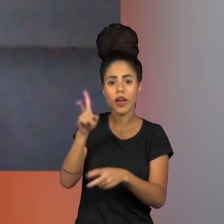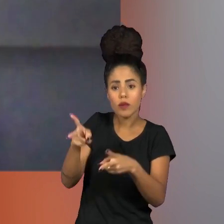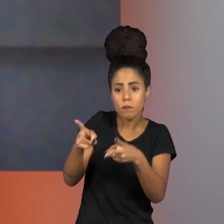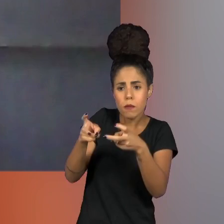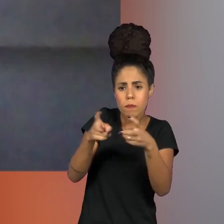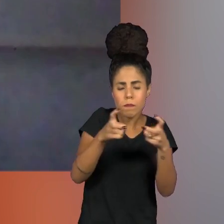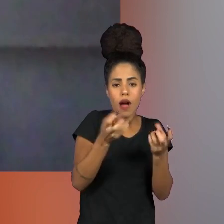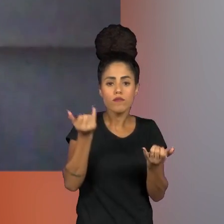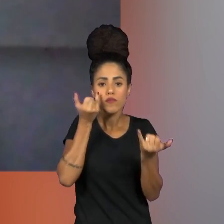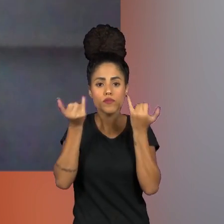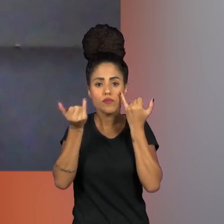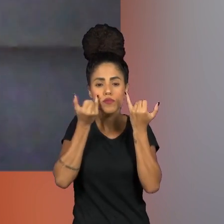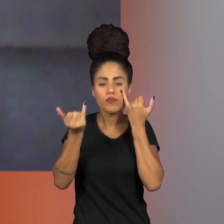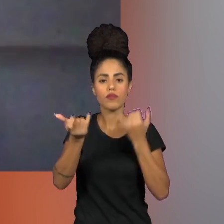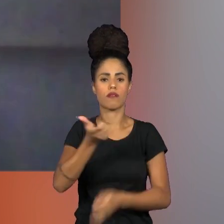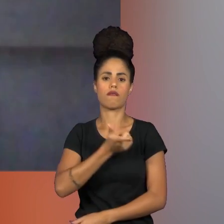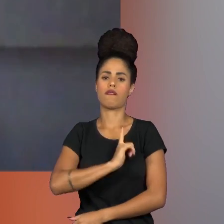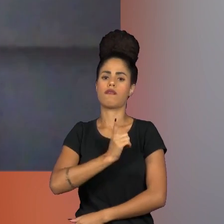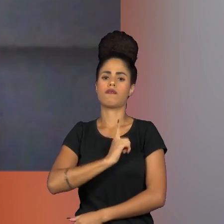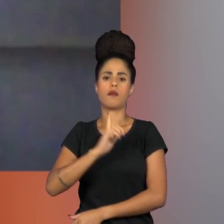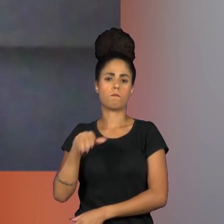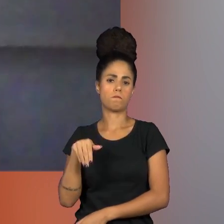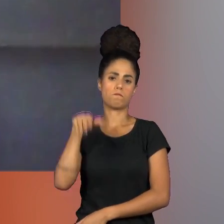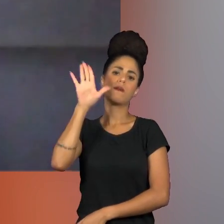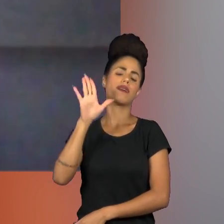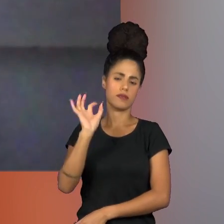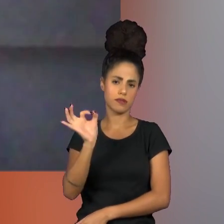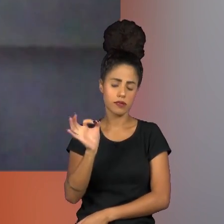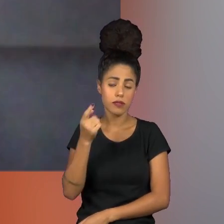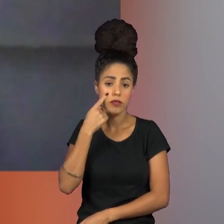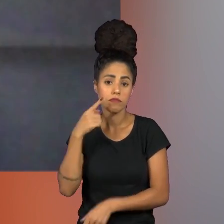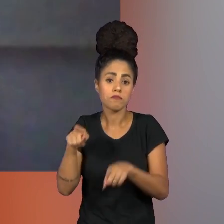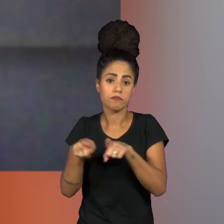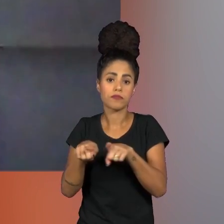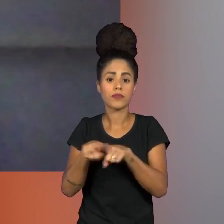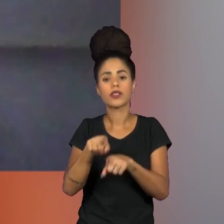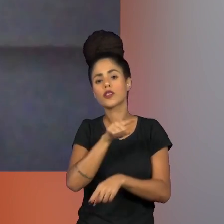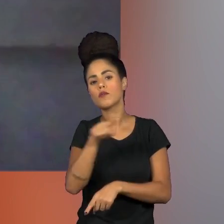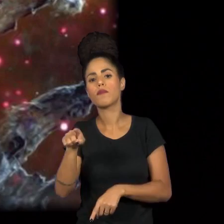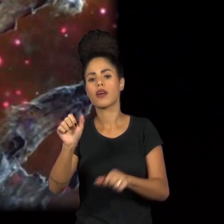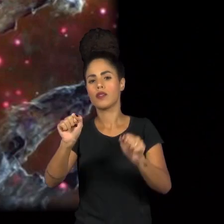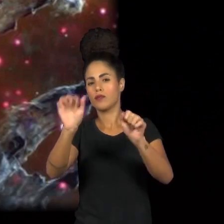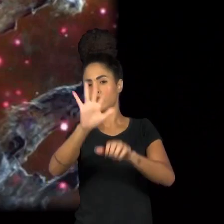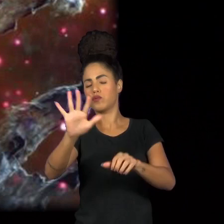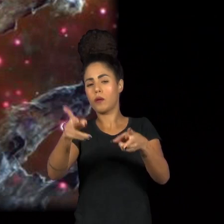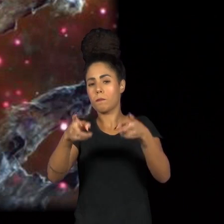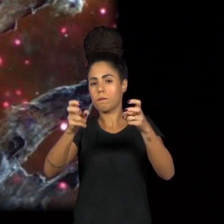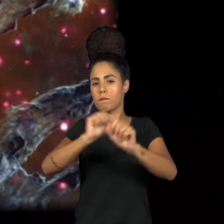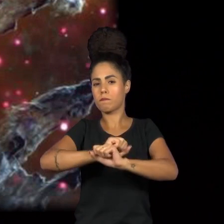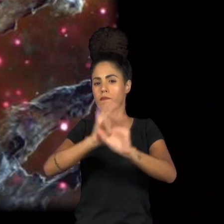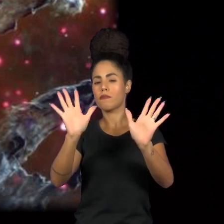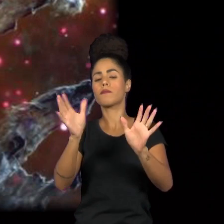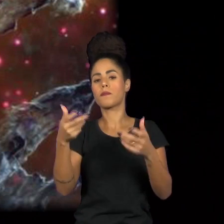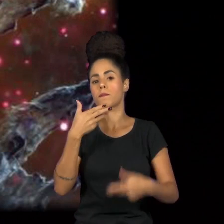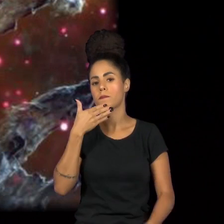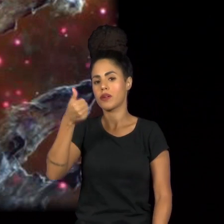mais informação, muito mais radiação, e aí aumenta a nitidez.